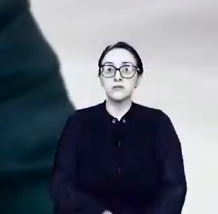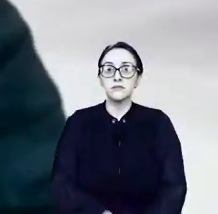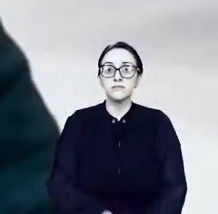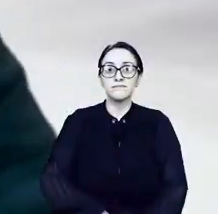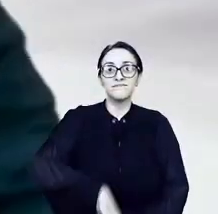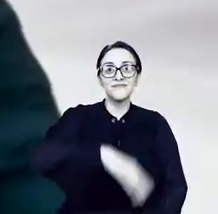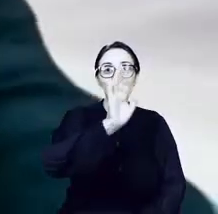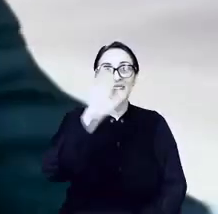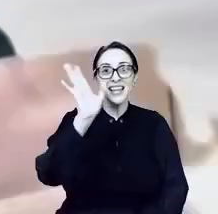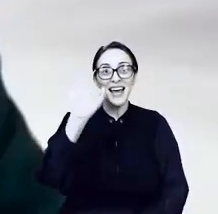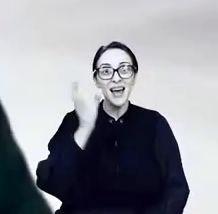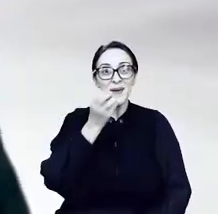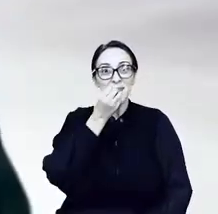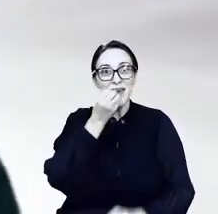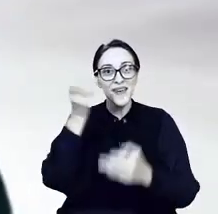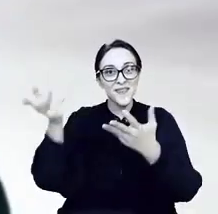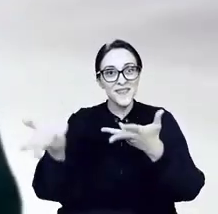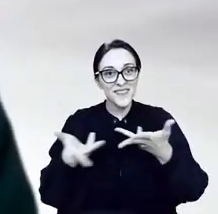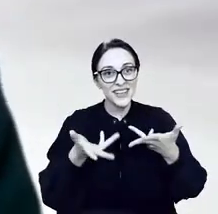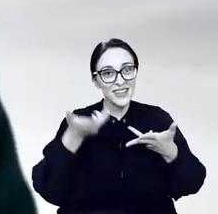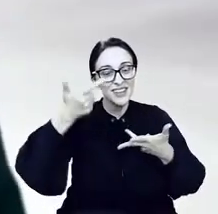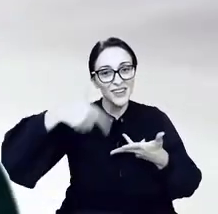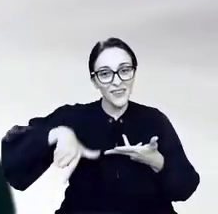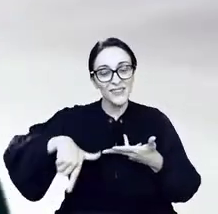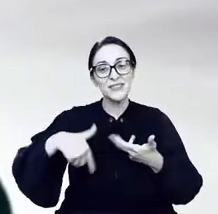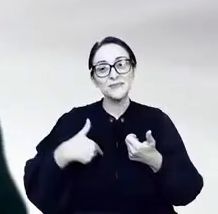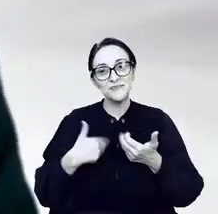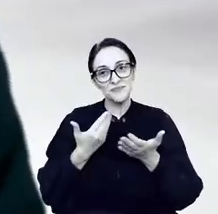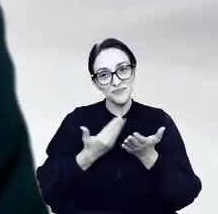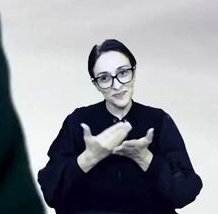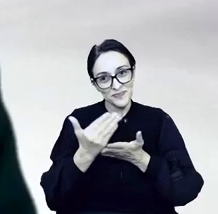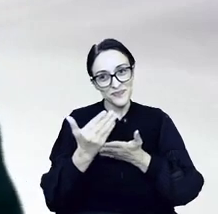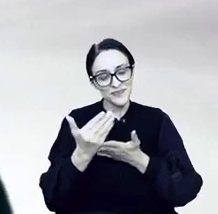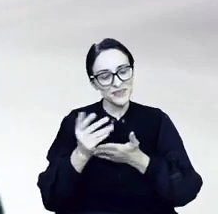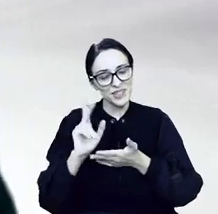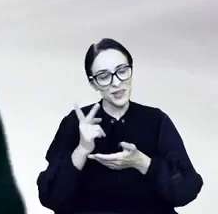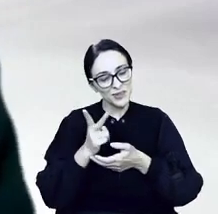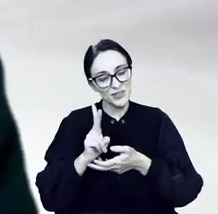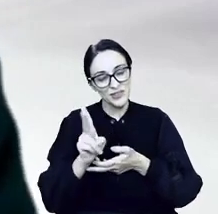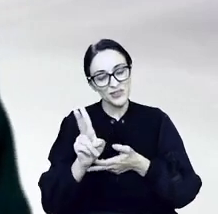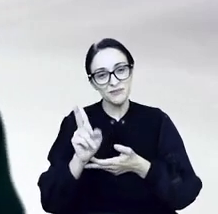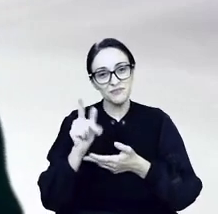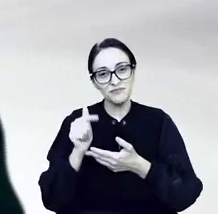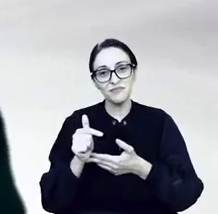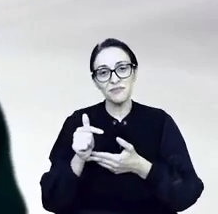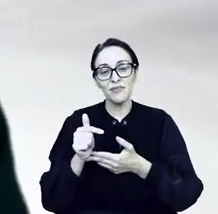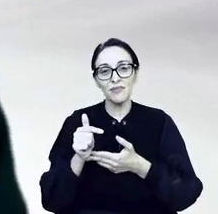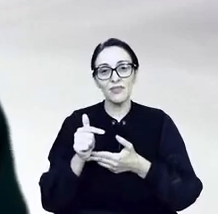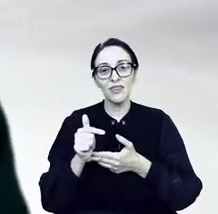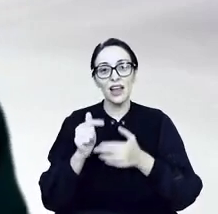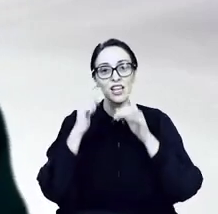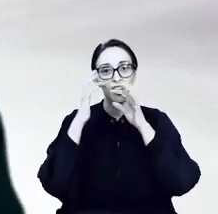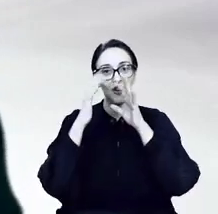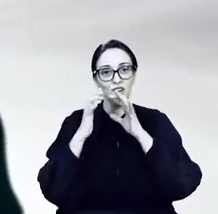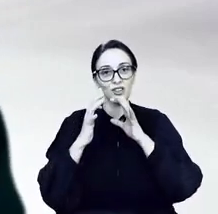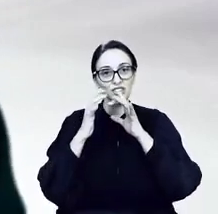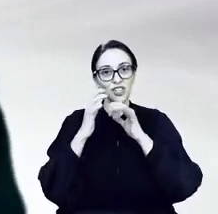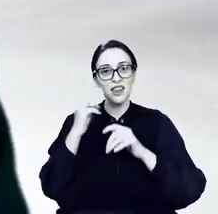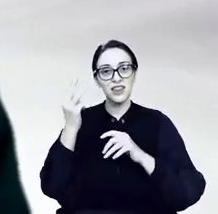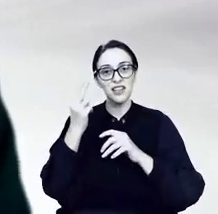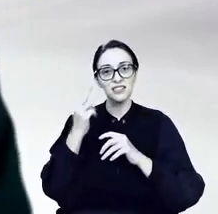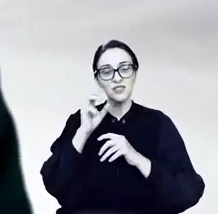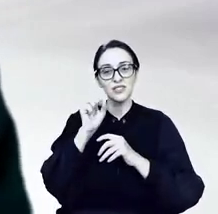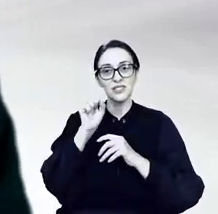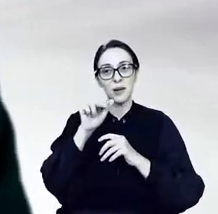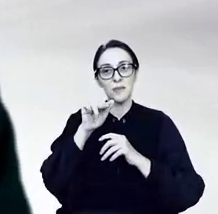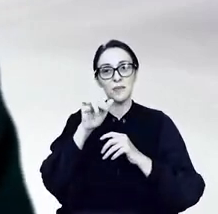Olá, bem-vindos novamente. Vamos dar sequência à neurologia do terceiro Global Summit. Eu convido